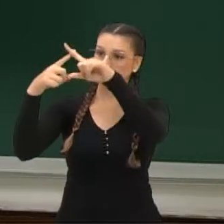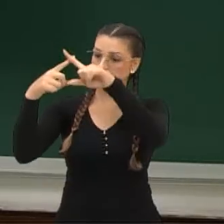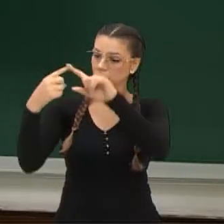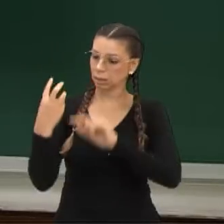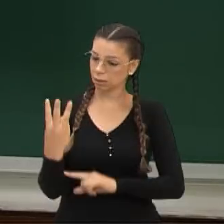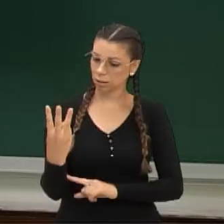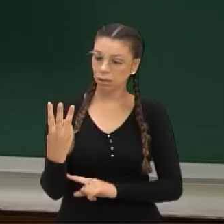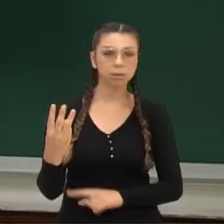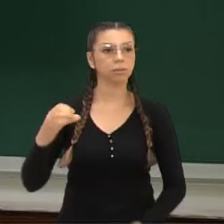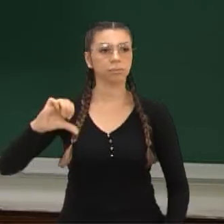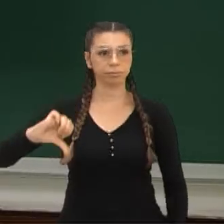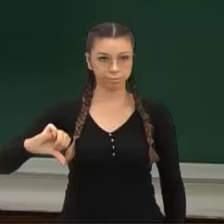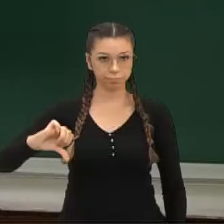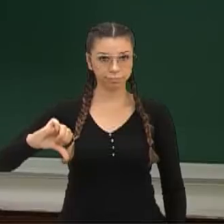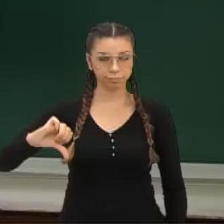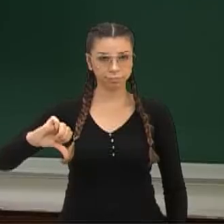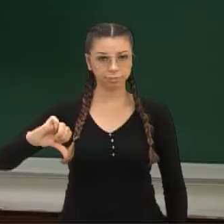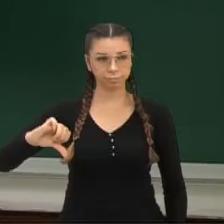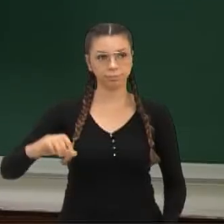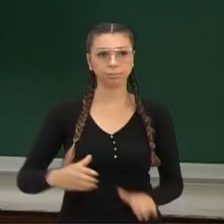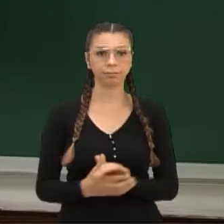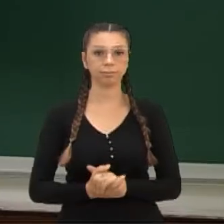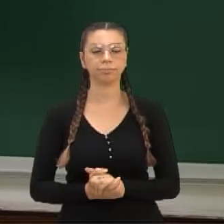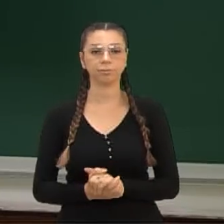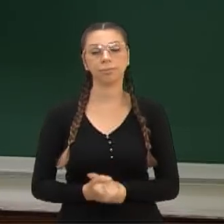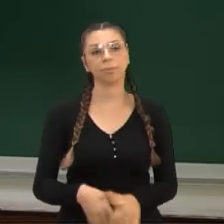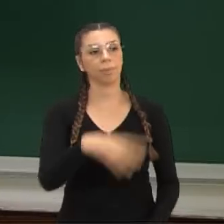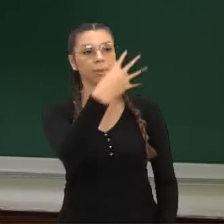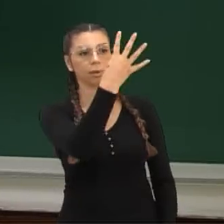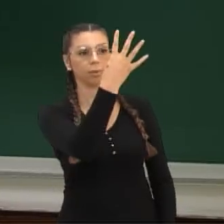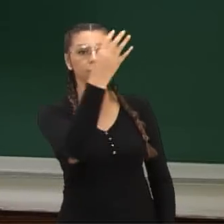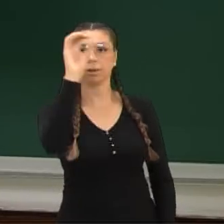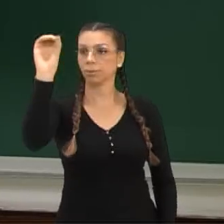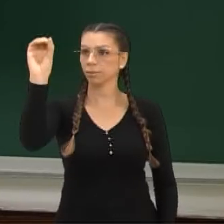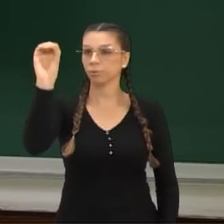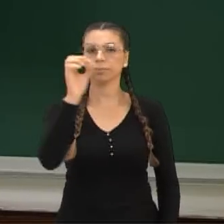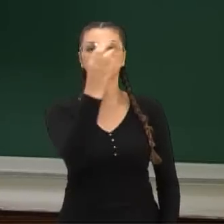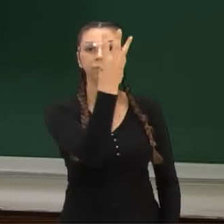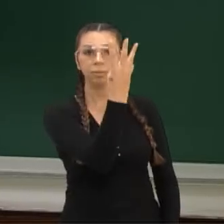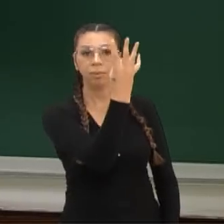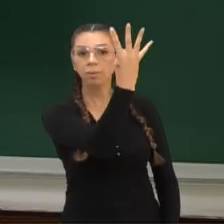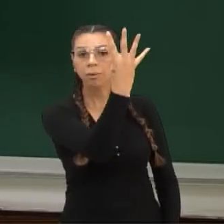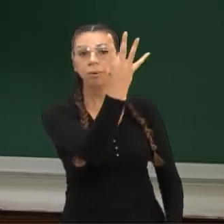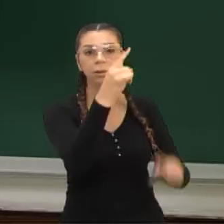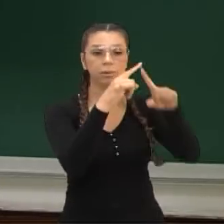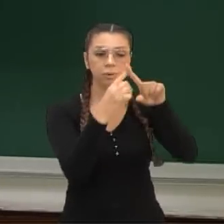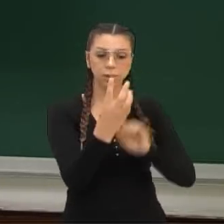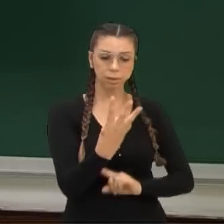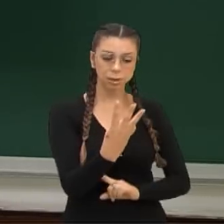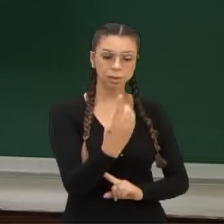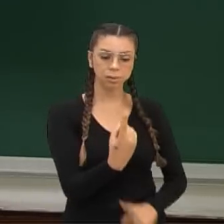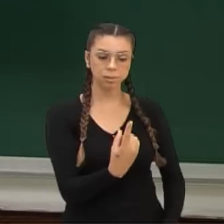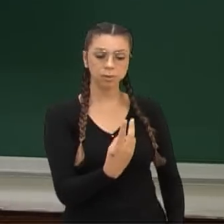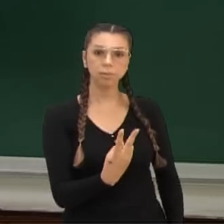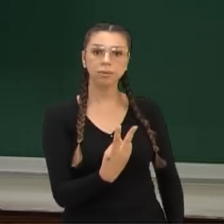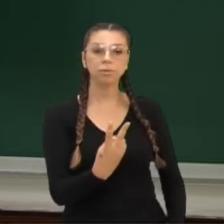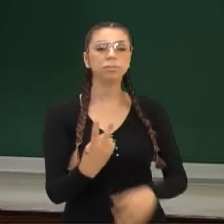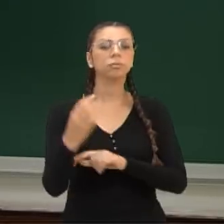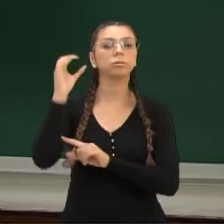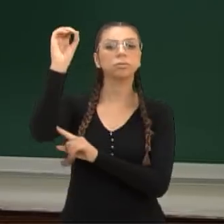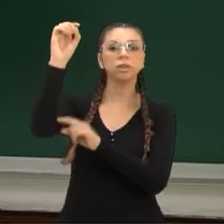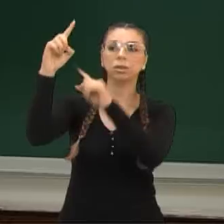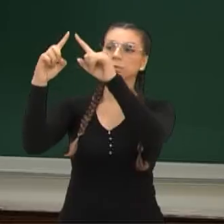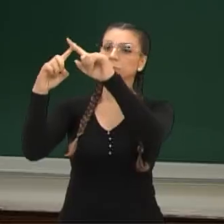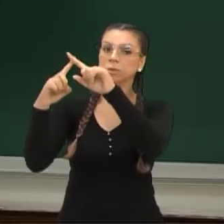Tudo bem? Muito bem. E olha lá, 4 e 0. 4 vezes 3, 12. 0 vezes 3, 0. Então,